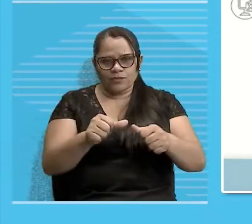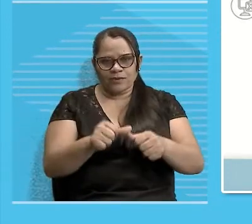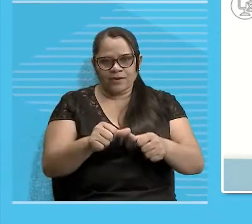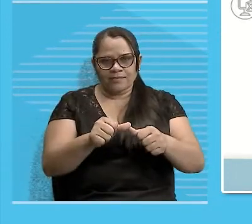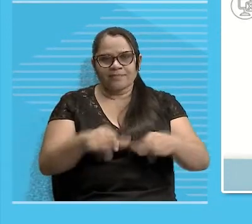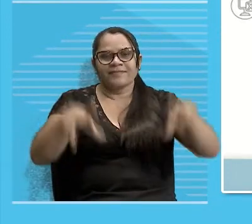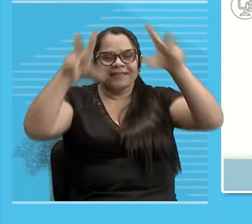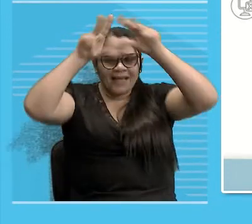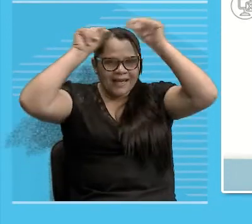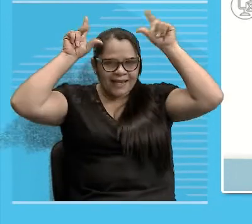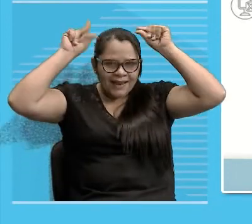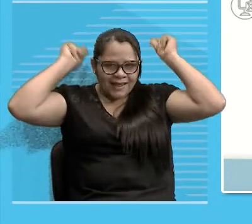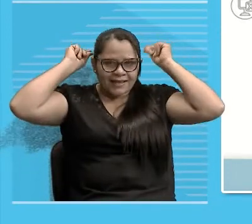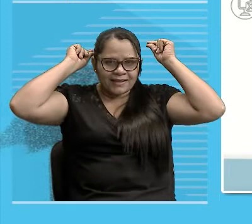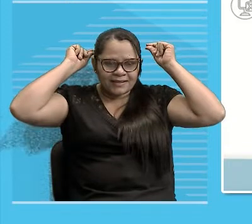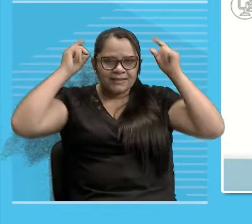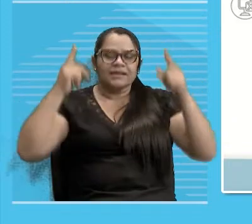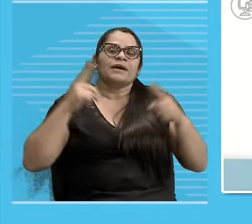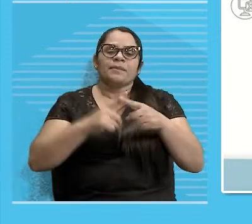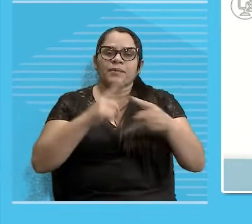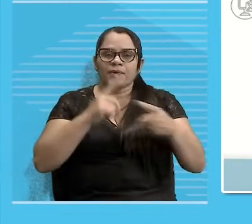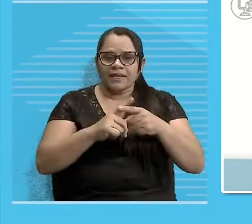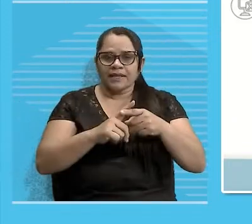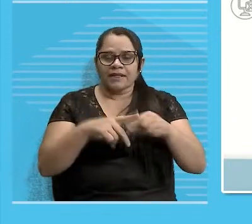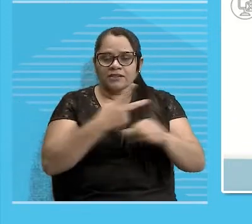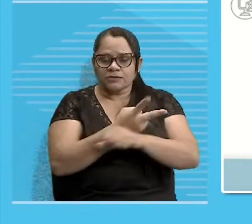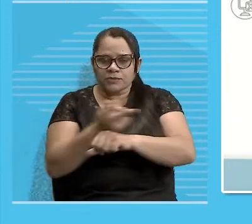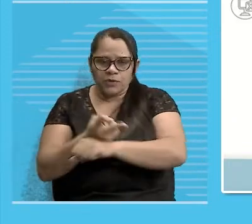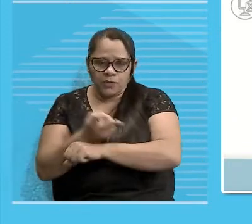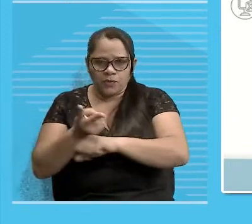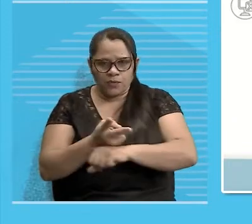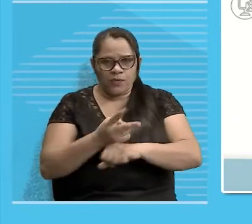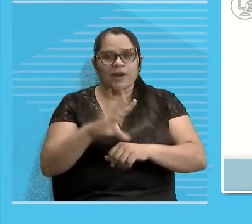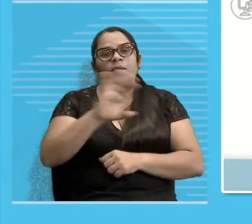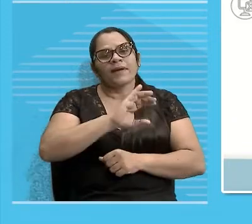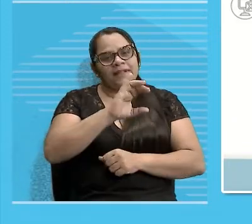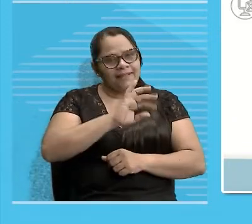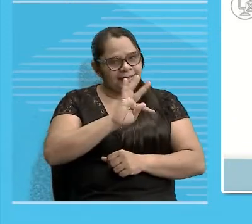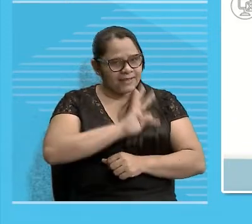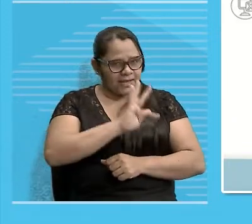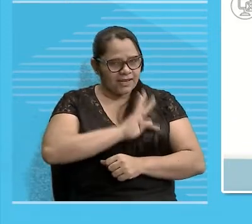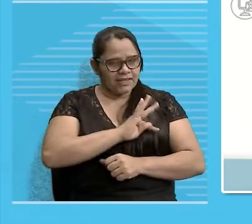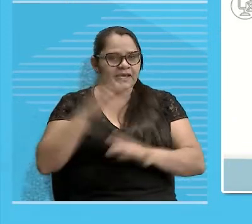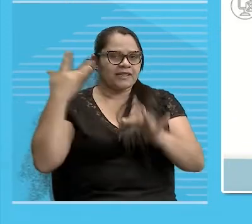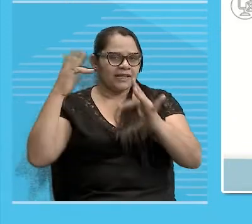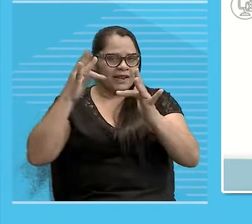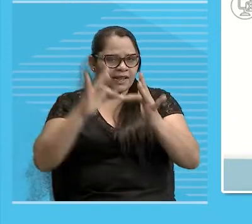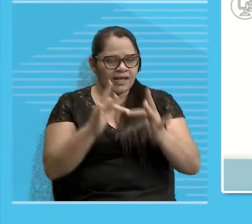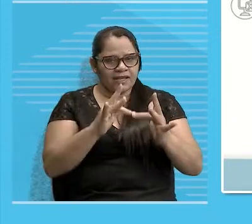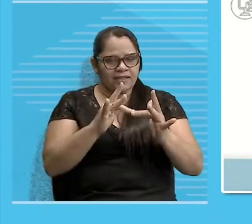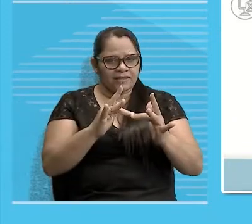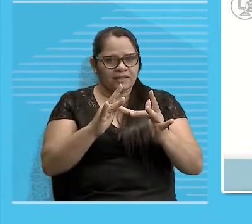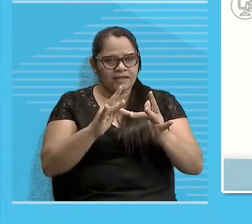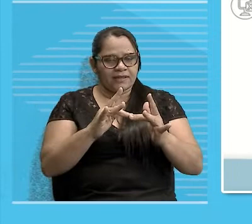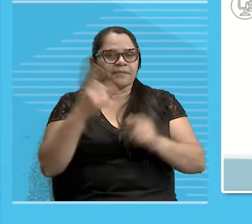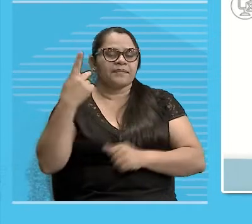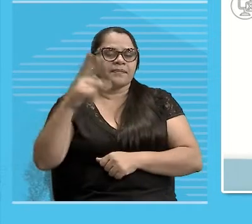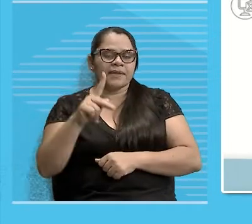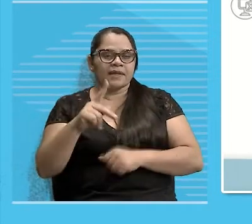Beleza? Porque eles buscam padrões clássicos, técnicas clássicas para poder conceber essas